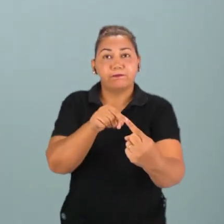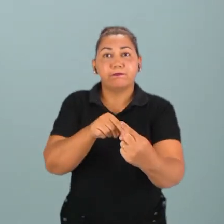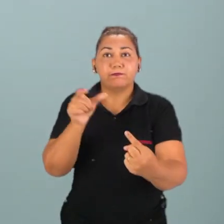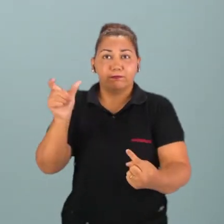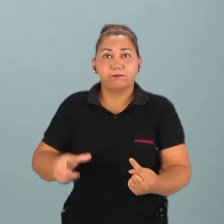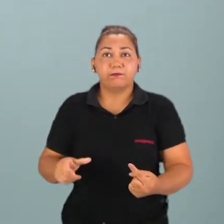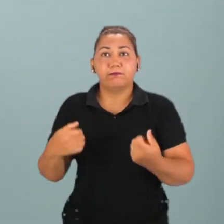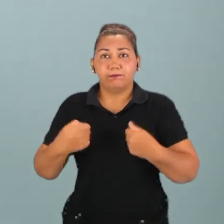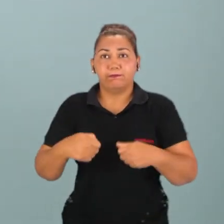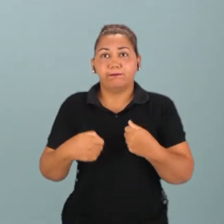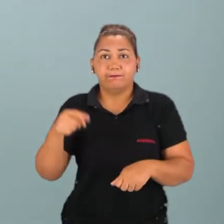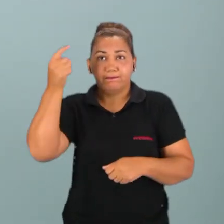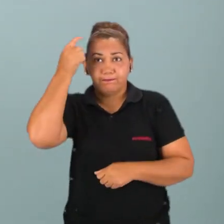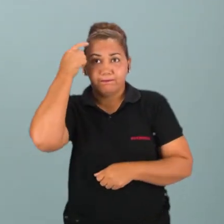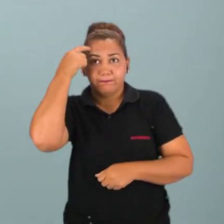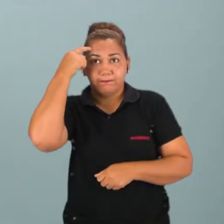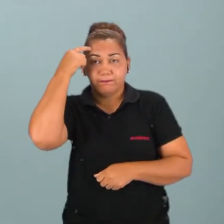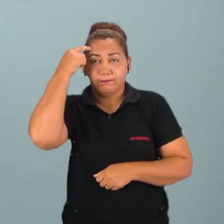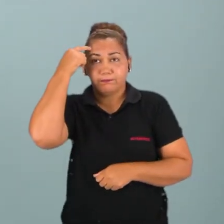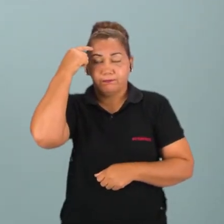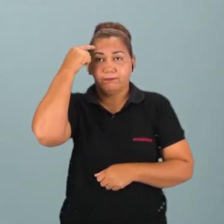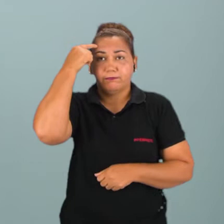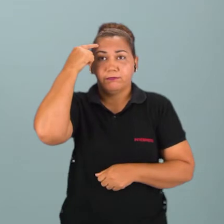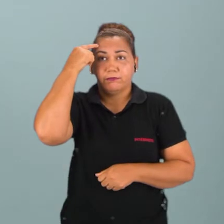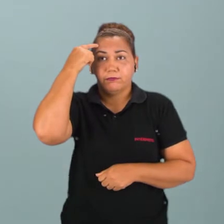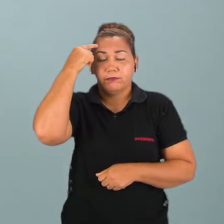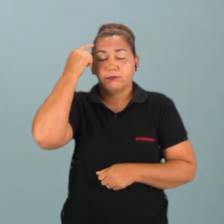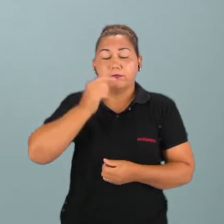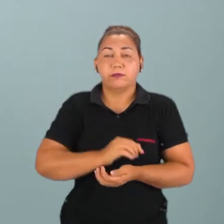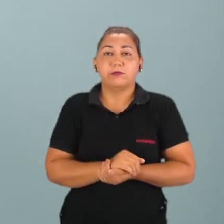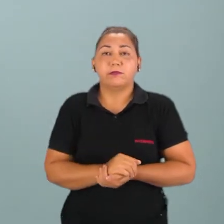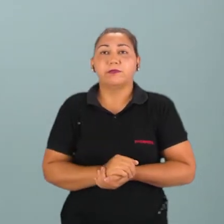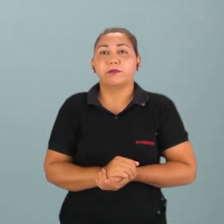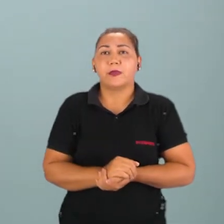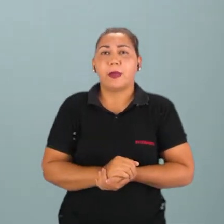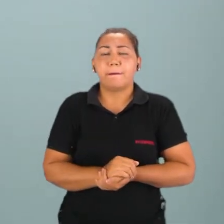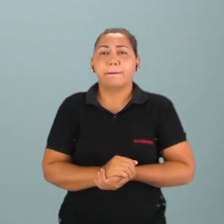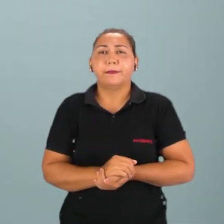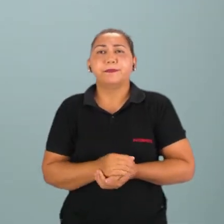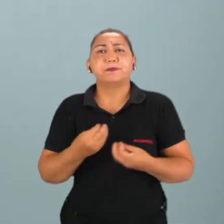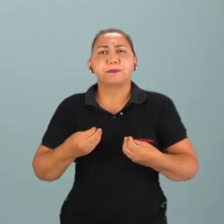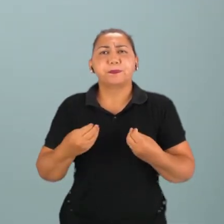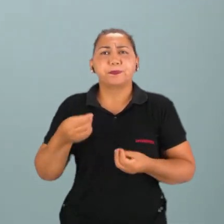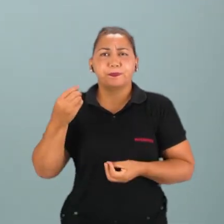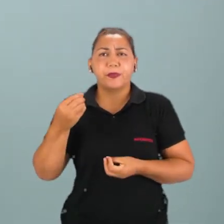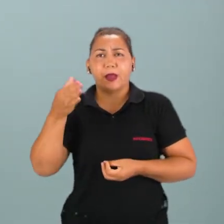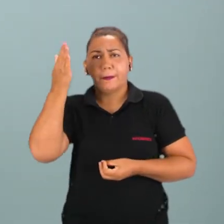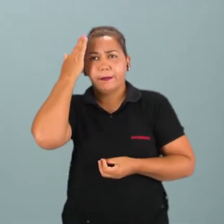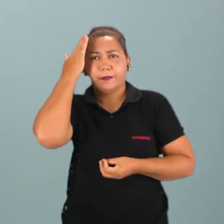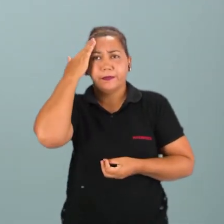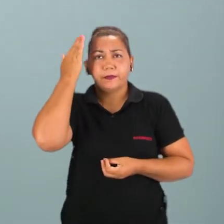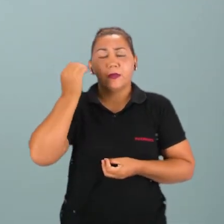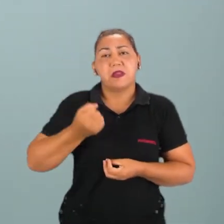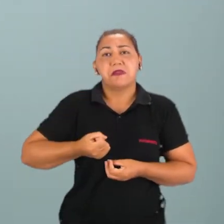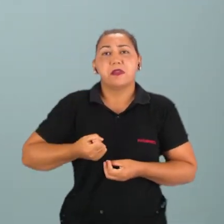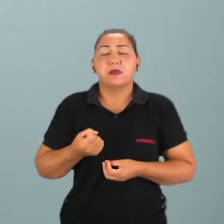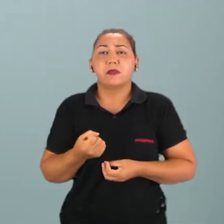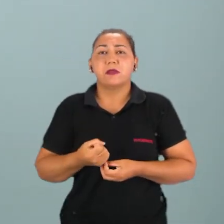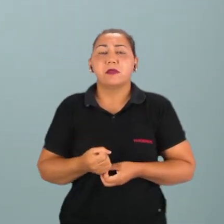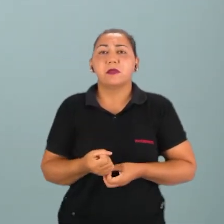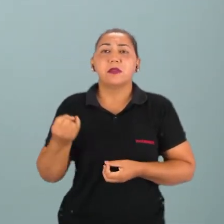levar em consideração o núcleo do sujeito, para que possamos saber se nós temos um, dois ou mais